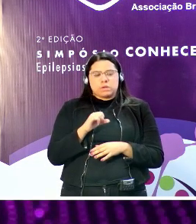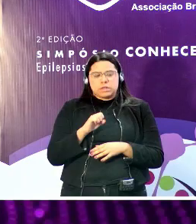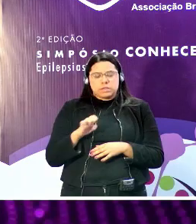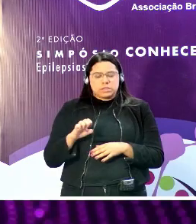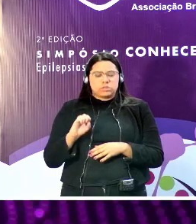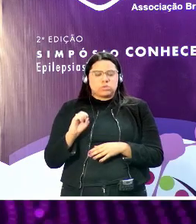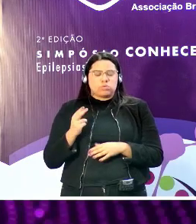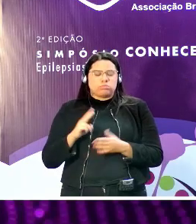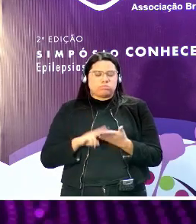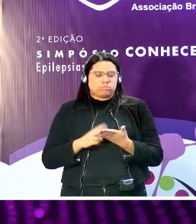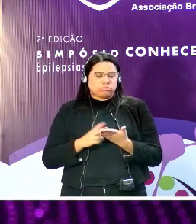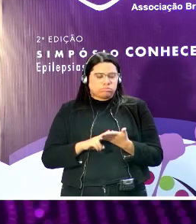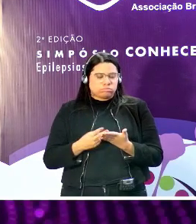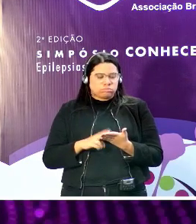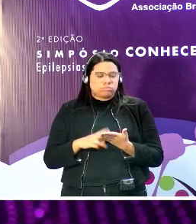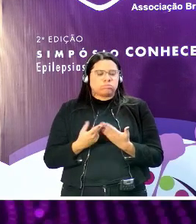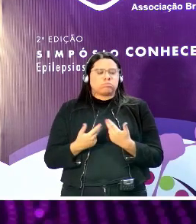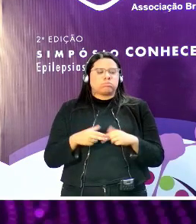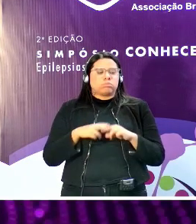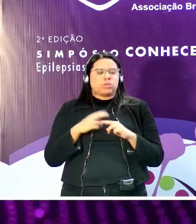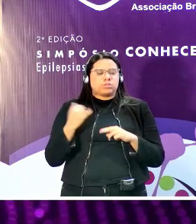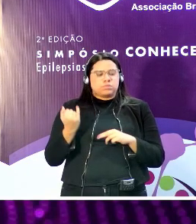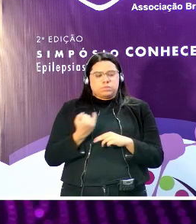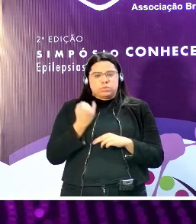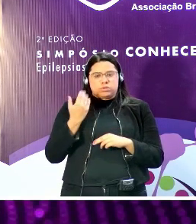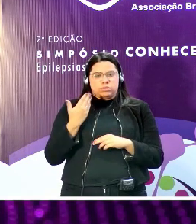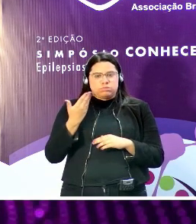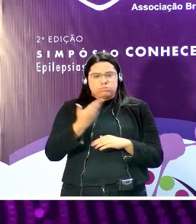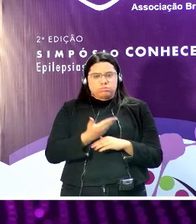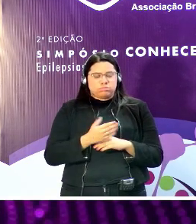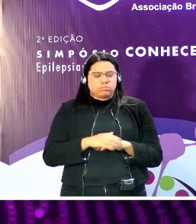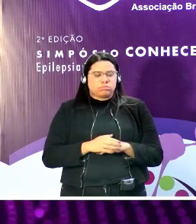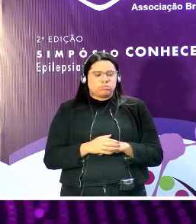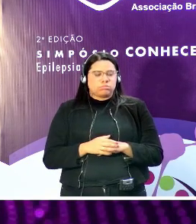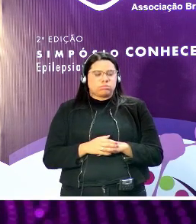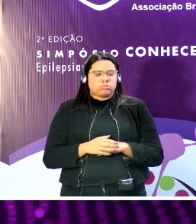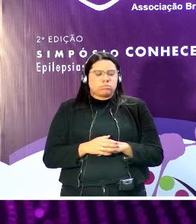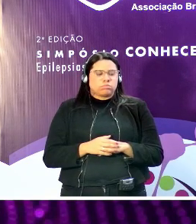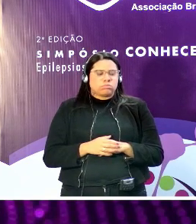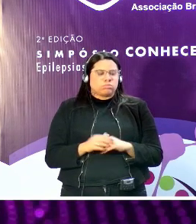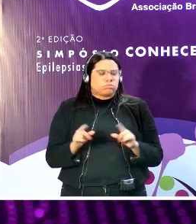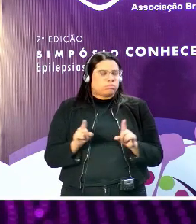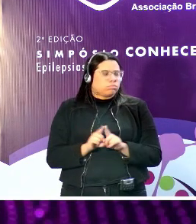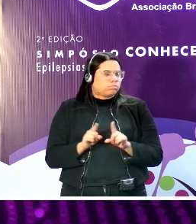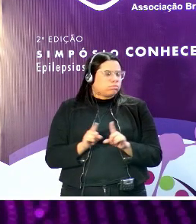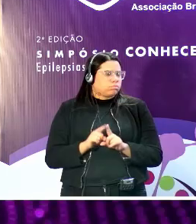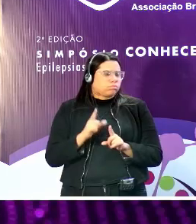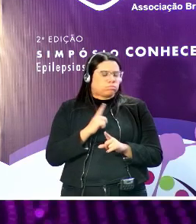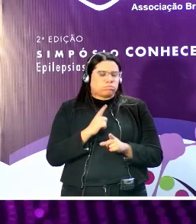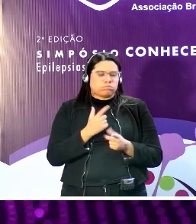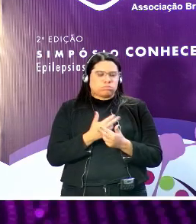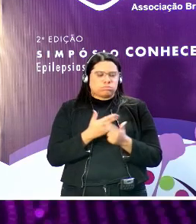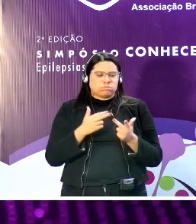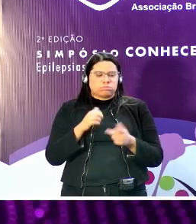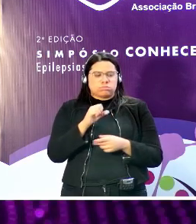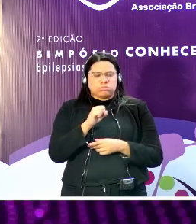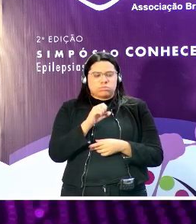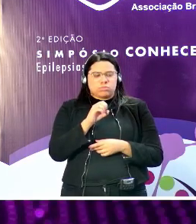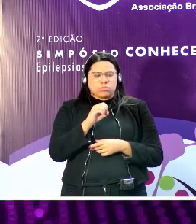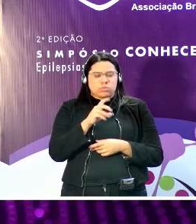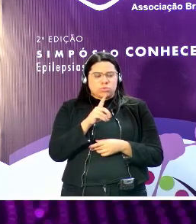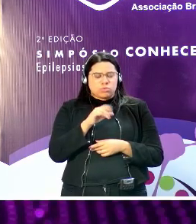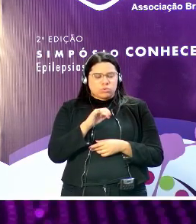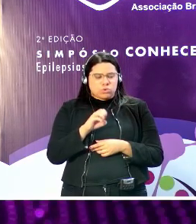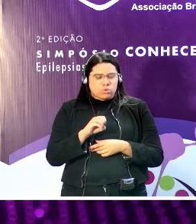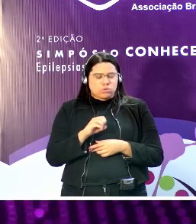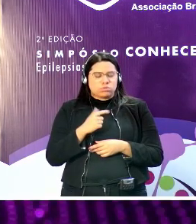Então, esse sítio é muito importante. E também é cheio de canais de sódio. Agora, a gente sabe que